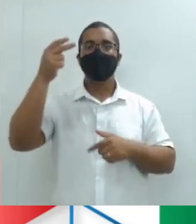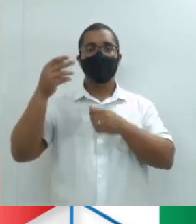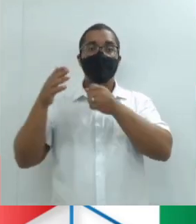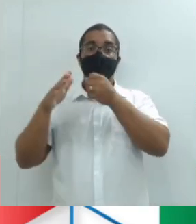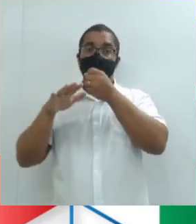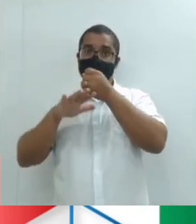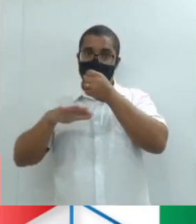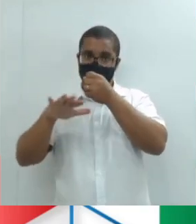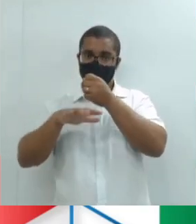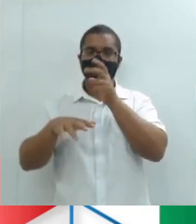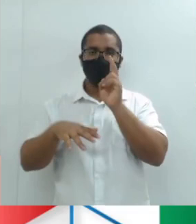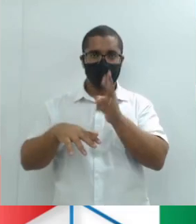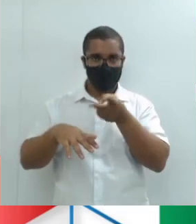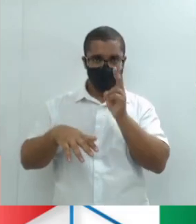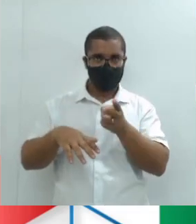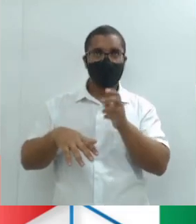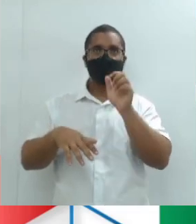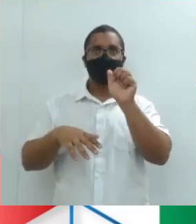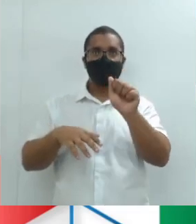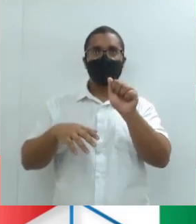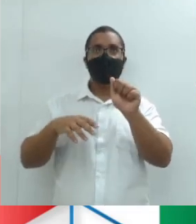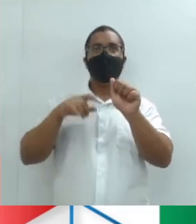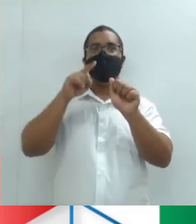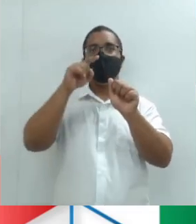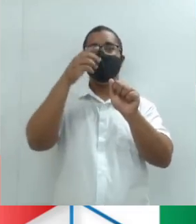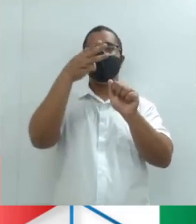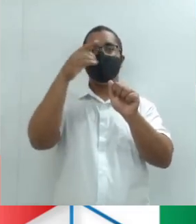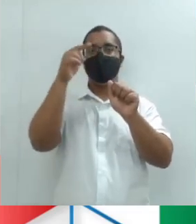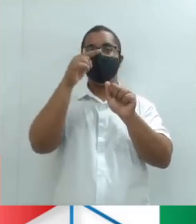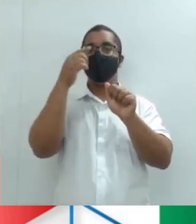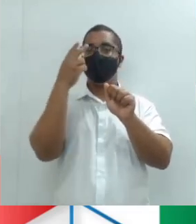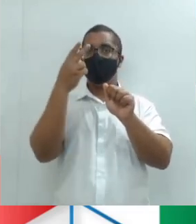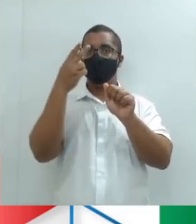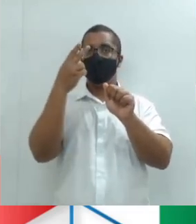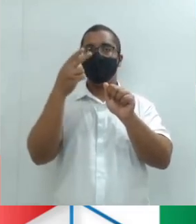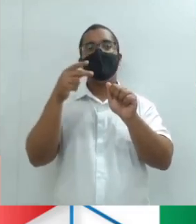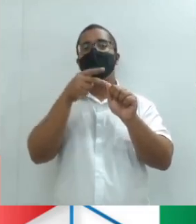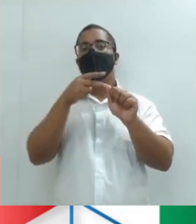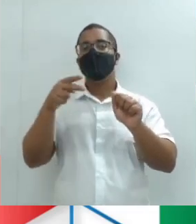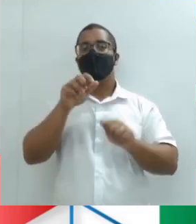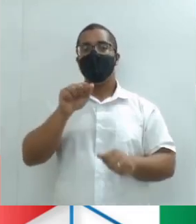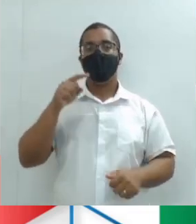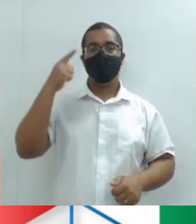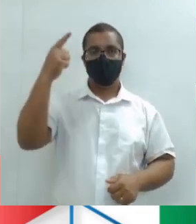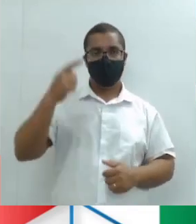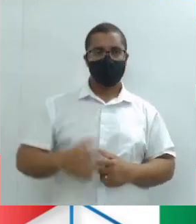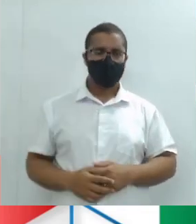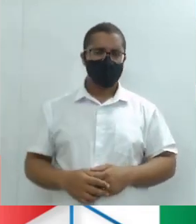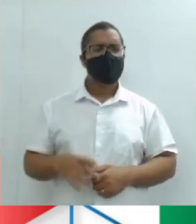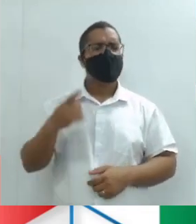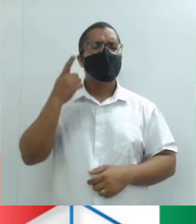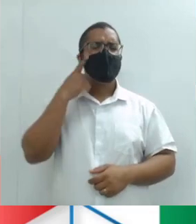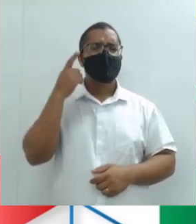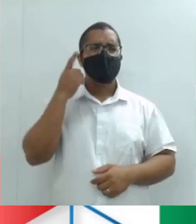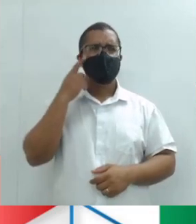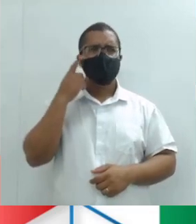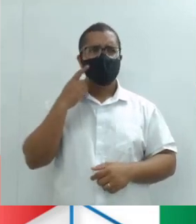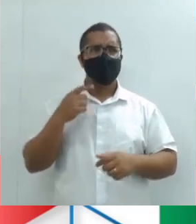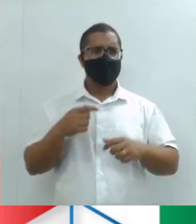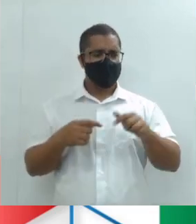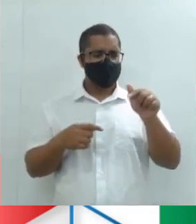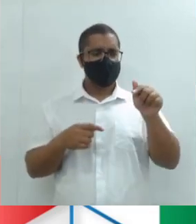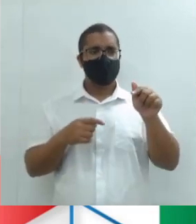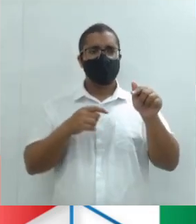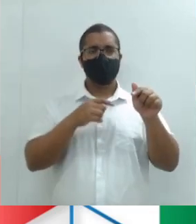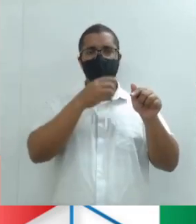base, fica 3 menos 2A elevado a 1. Exercício para a gente treinar, preste atenção. Item A, 7 elevado a